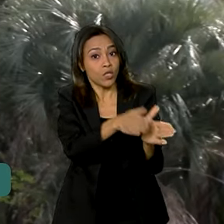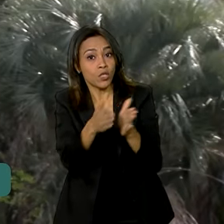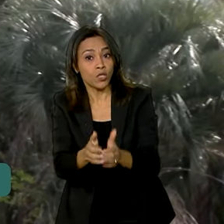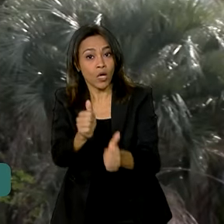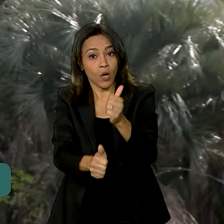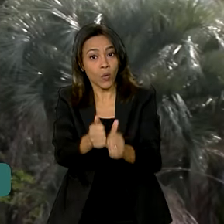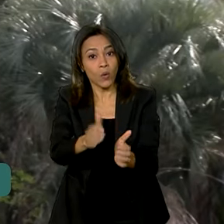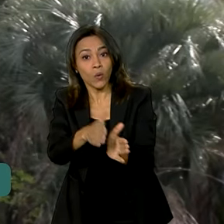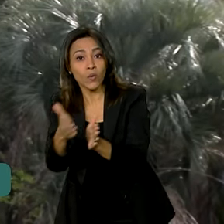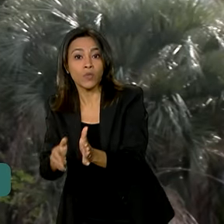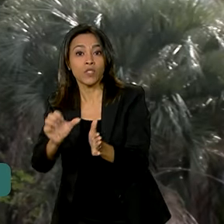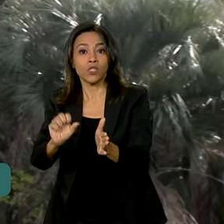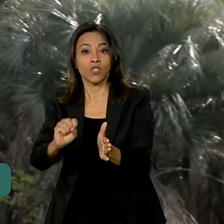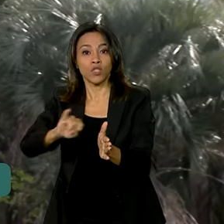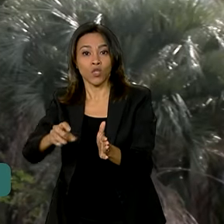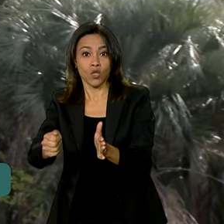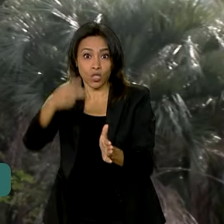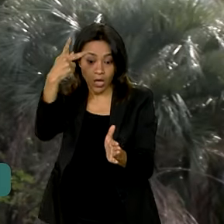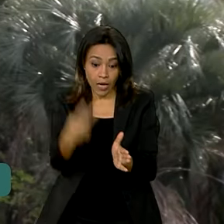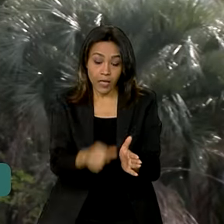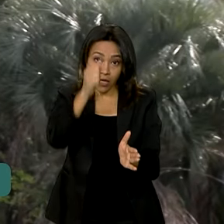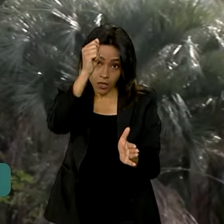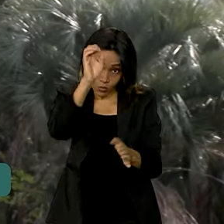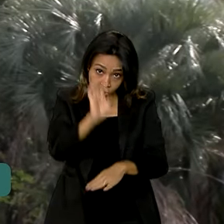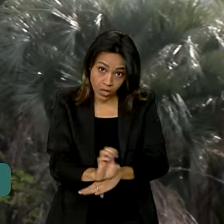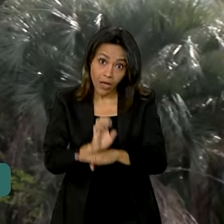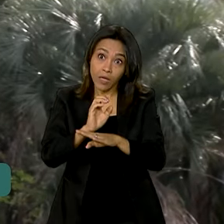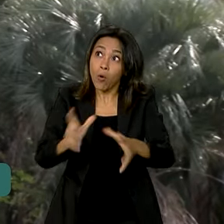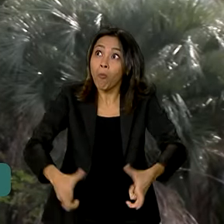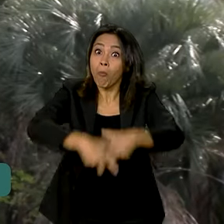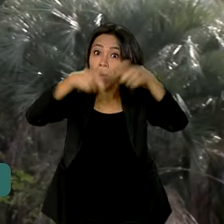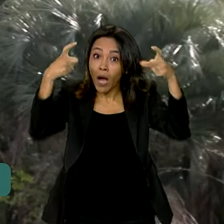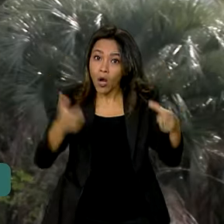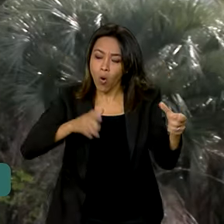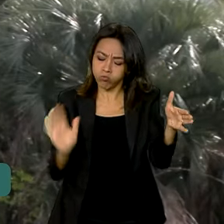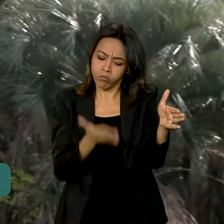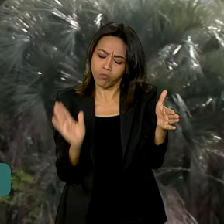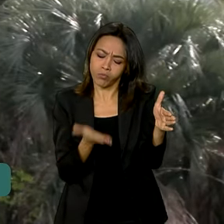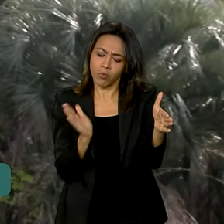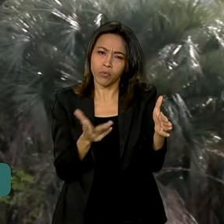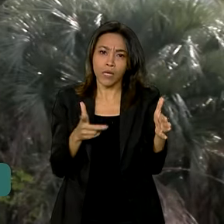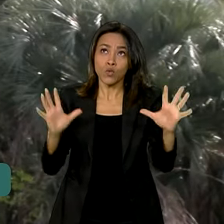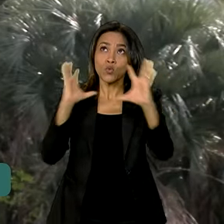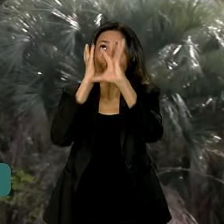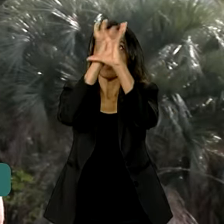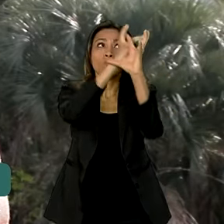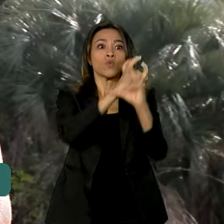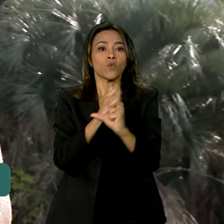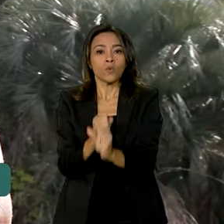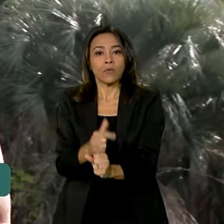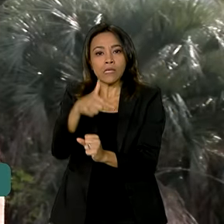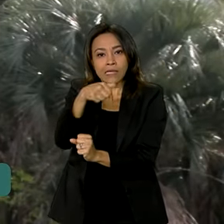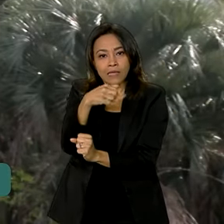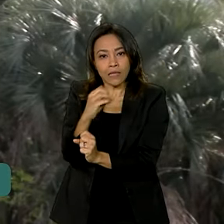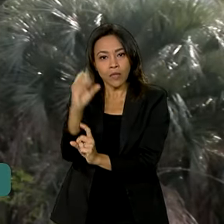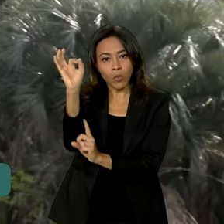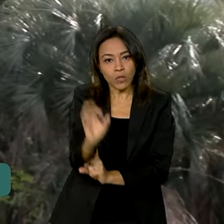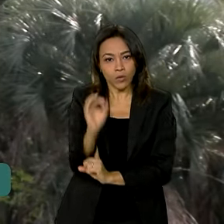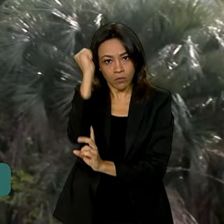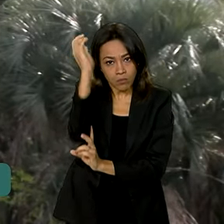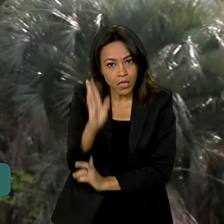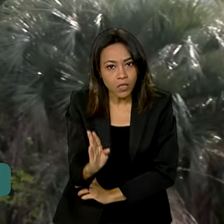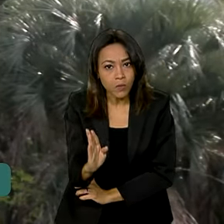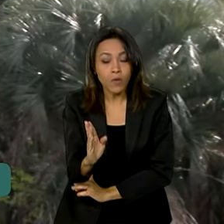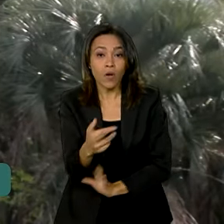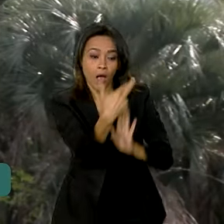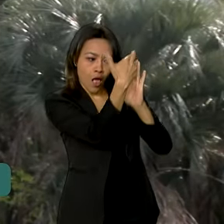Aliás, o Rio Grande do Sul é o maior produtor de arroz do país, com cerca de 70% da produção nacional. O relatório